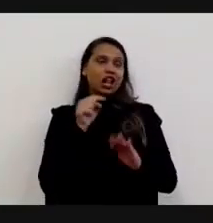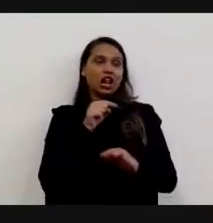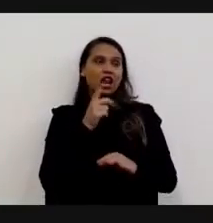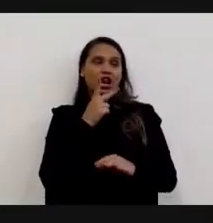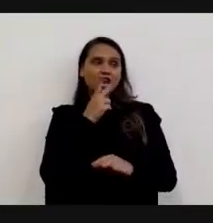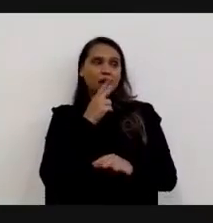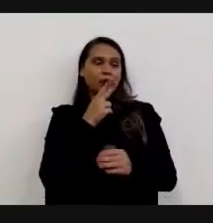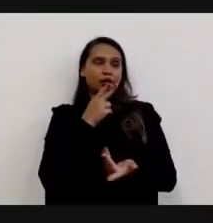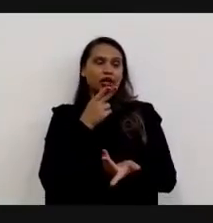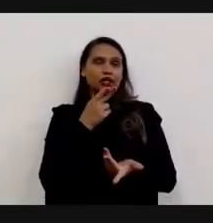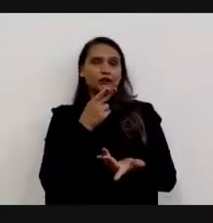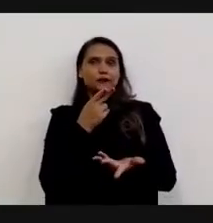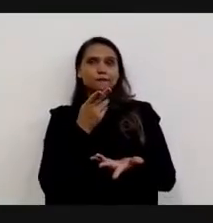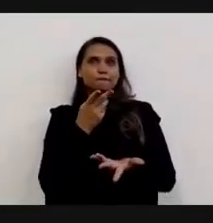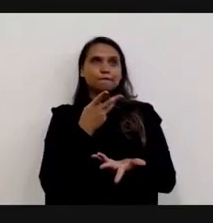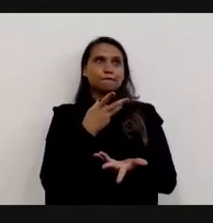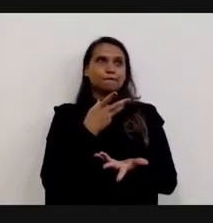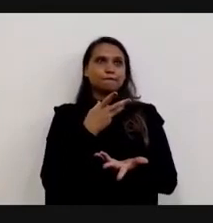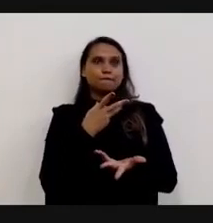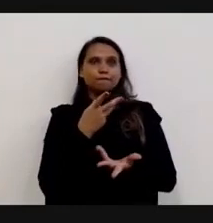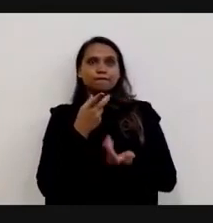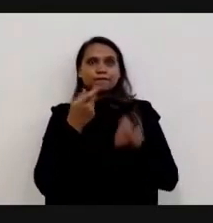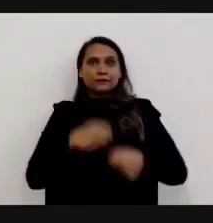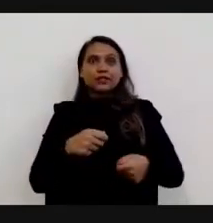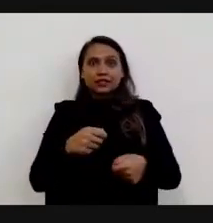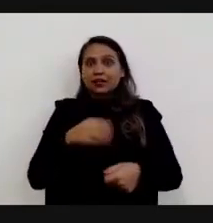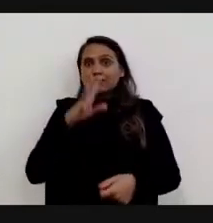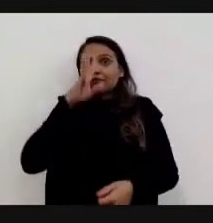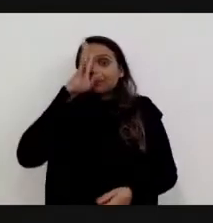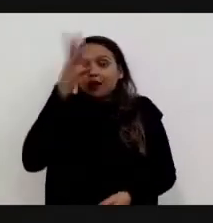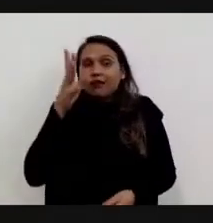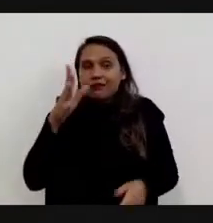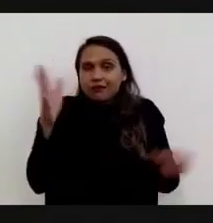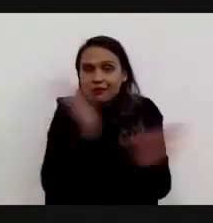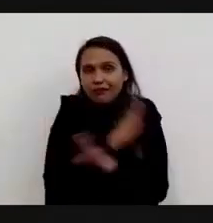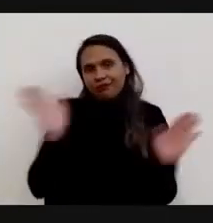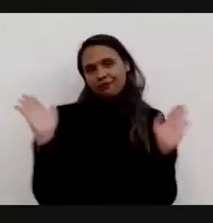tão dramático que precisam ser tomadas decisões rápidas.